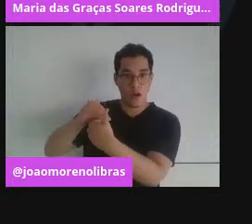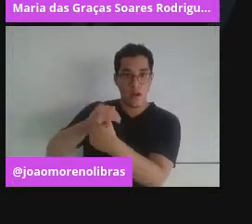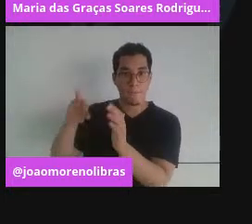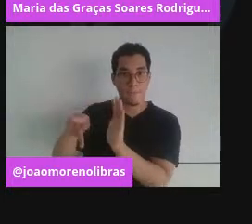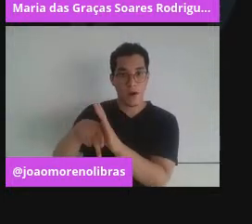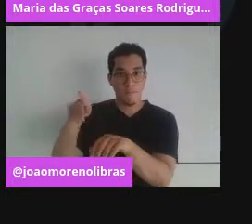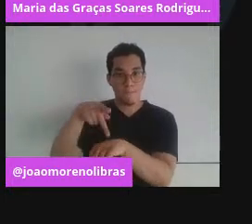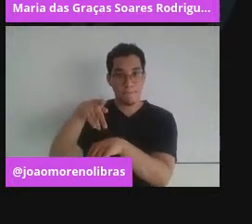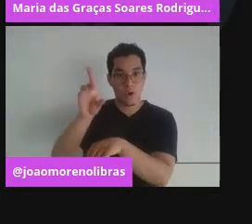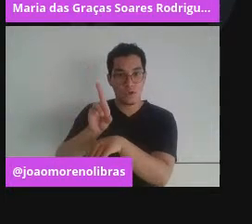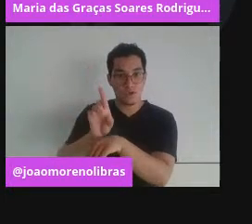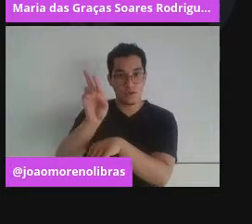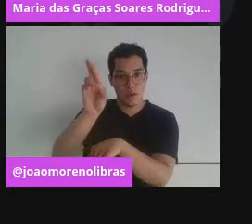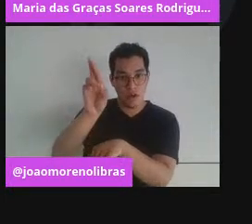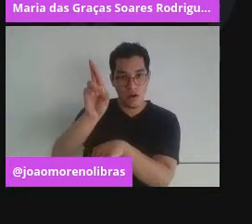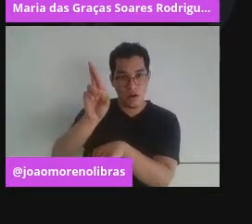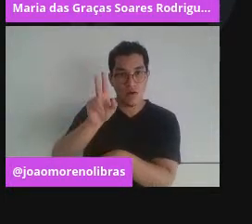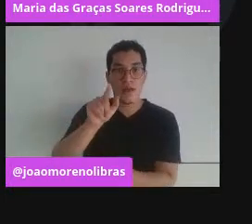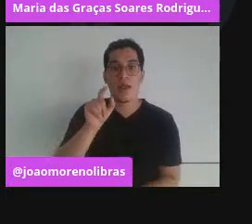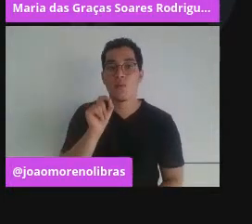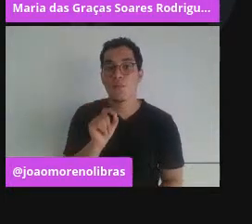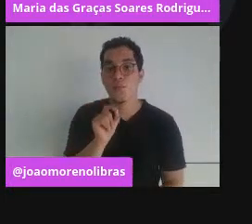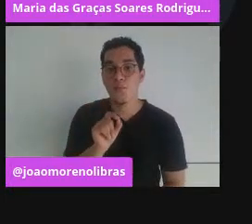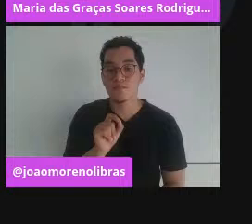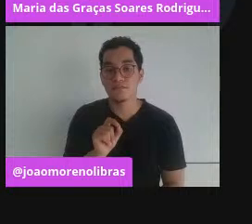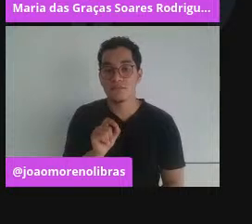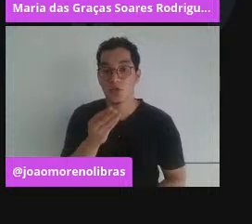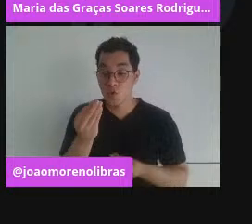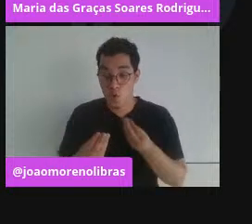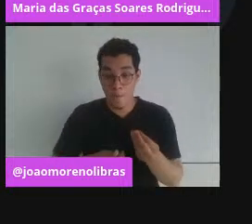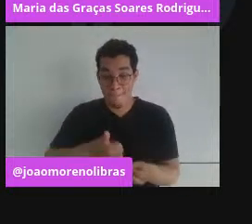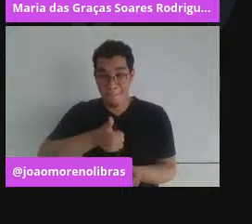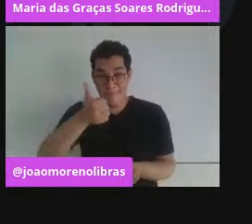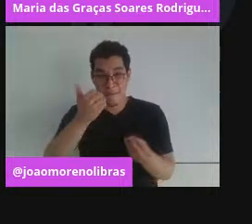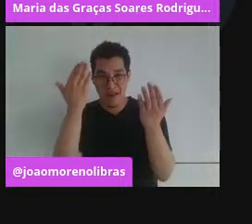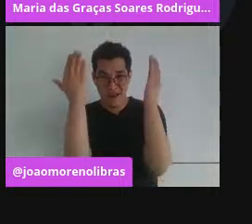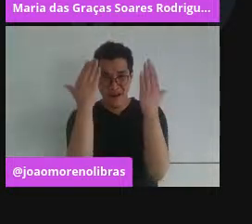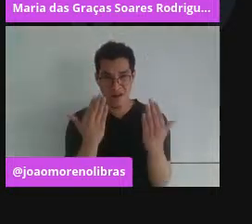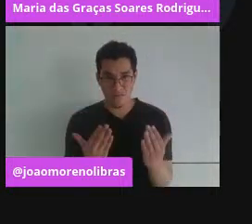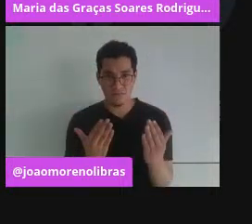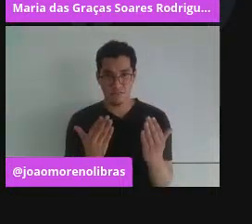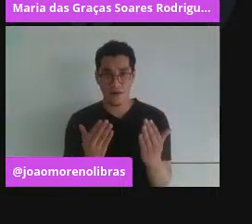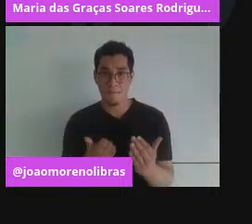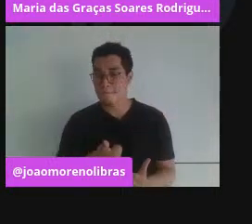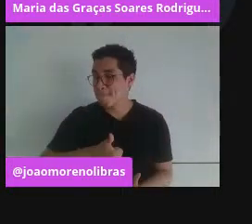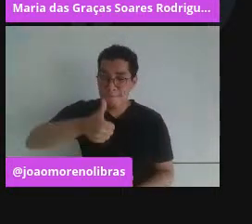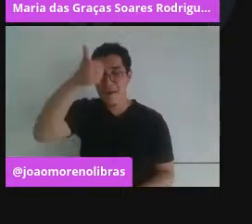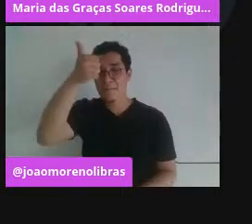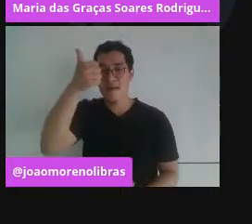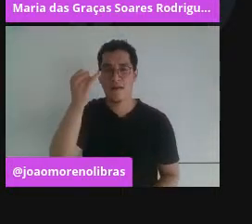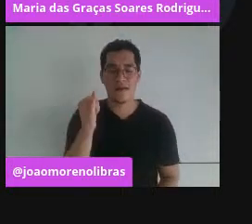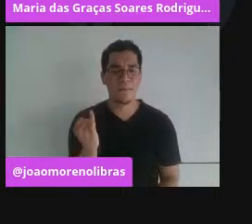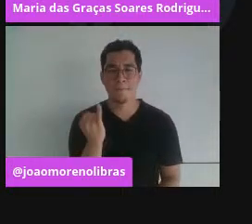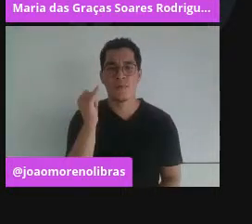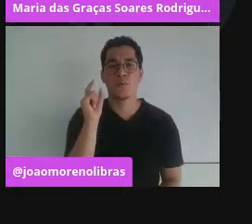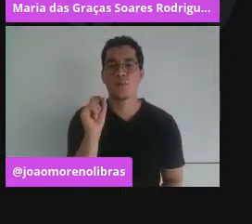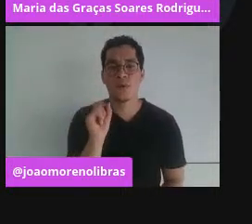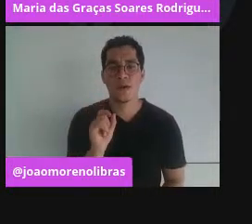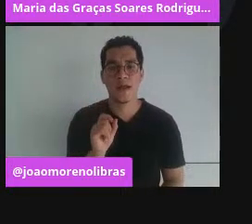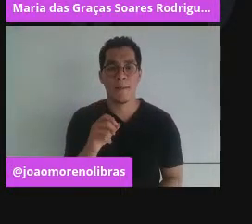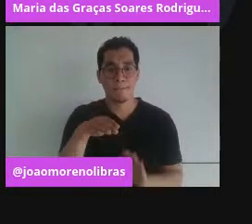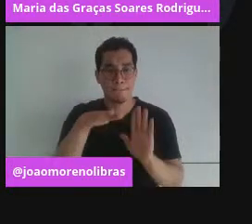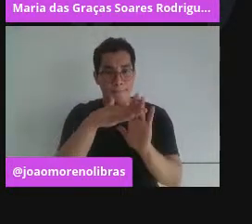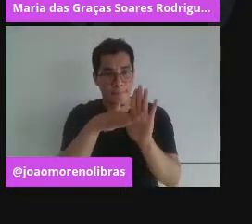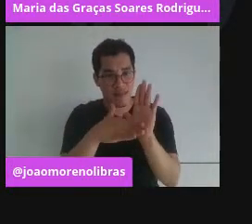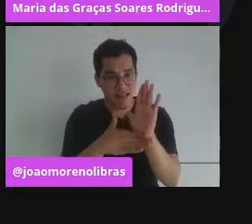que fazer em análise de um texto é trabalhar o plano de texto, porque a gente começa a conhecer mais a